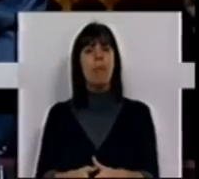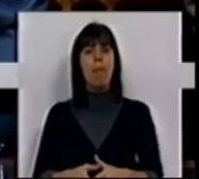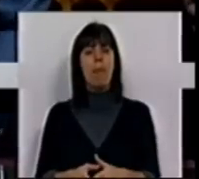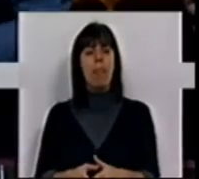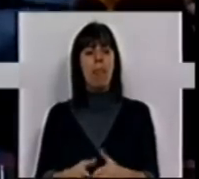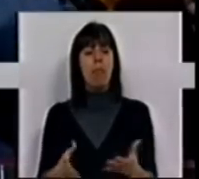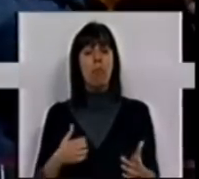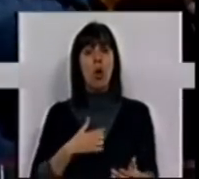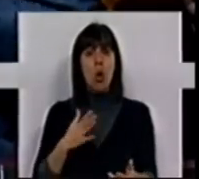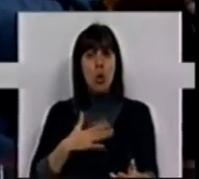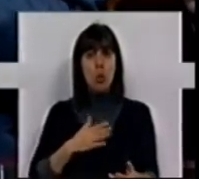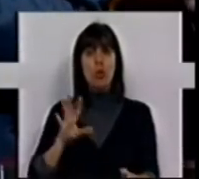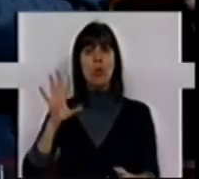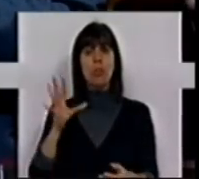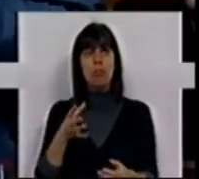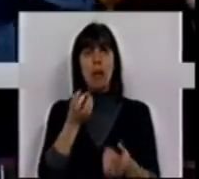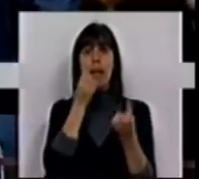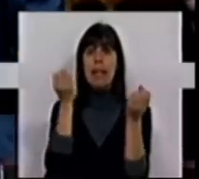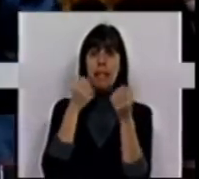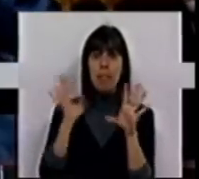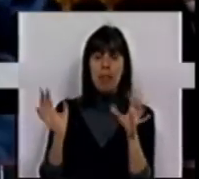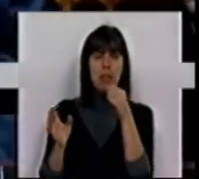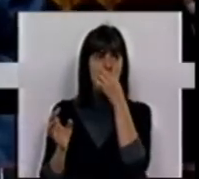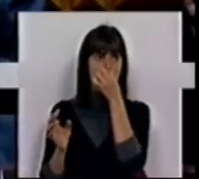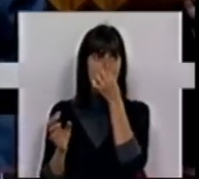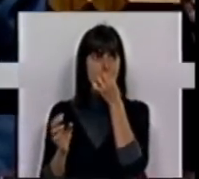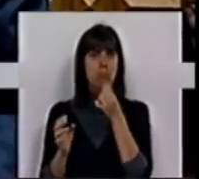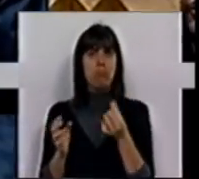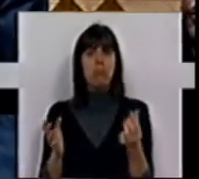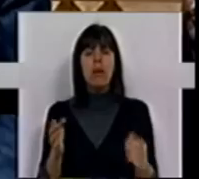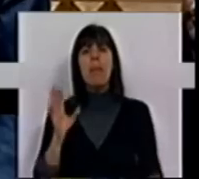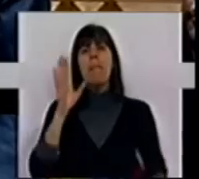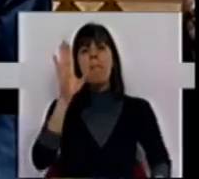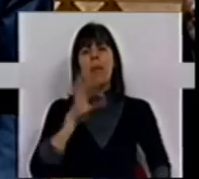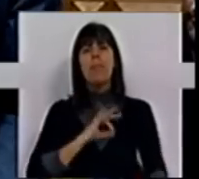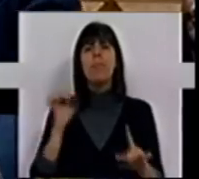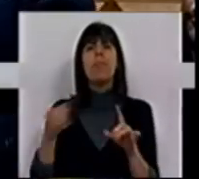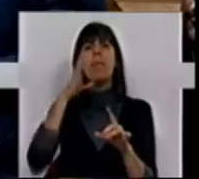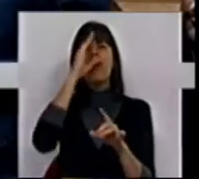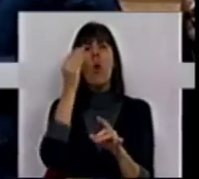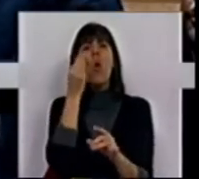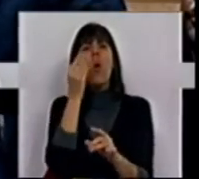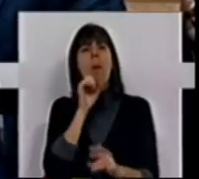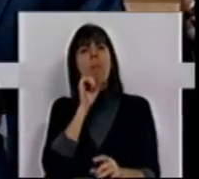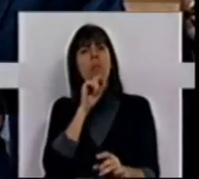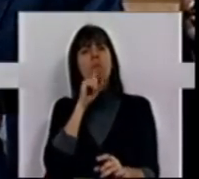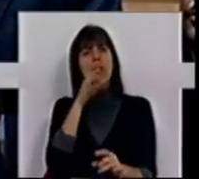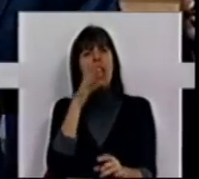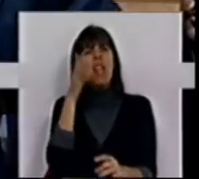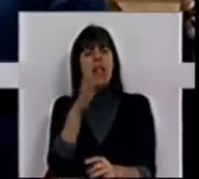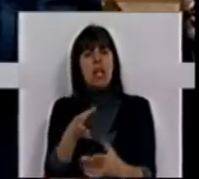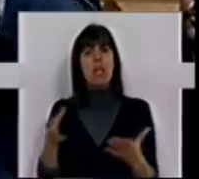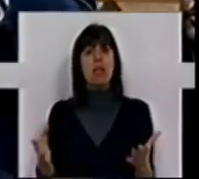Os donos do país estão a desaparecer. Mas, ó Sr. Primeiro-Ministro, como é que é possível tal